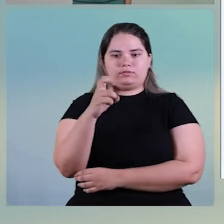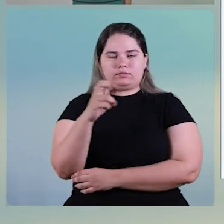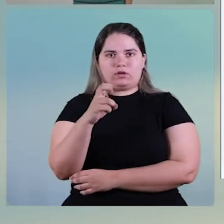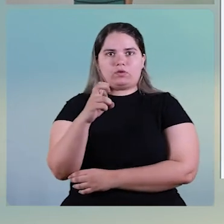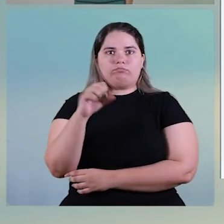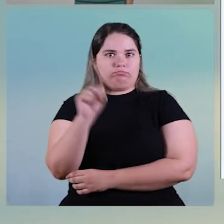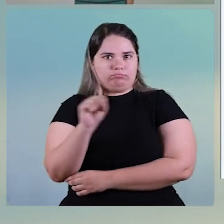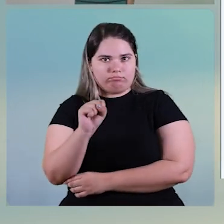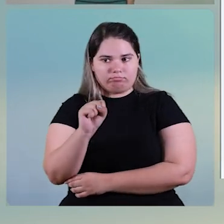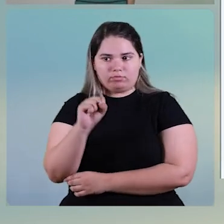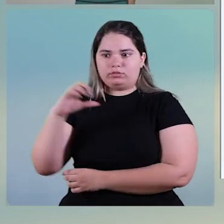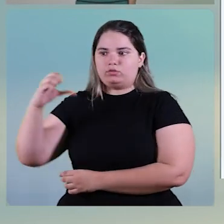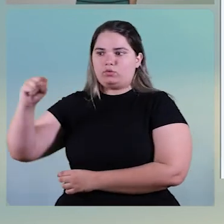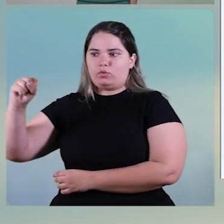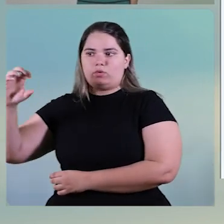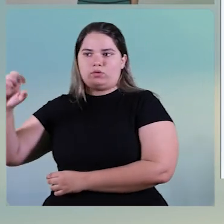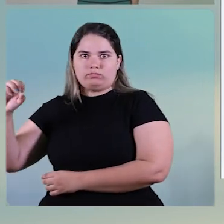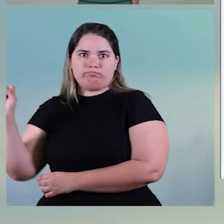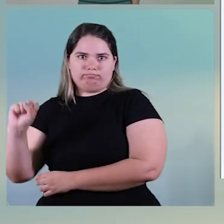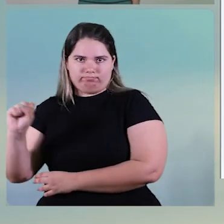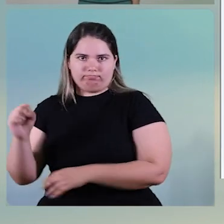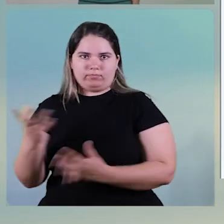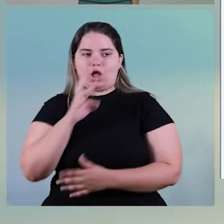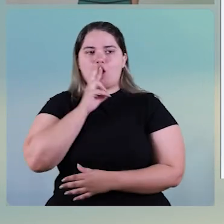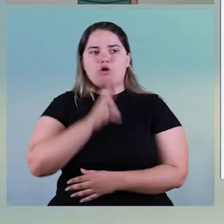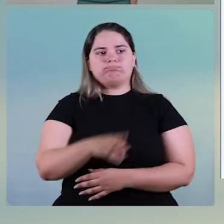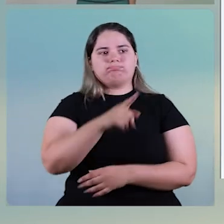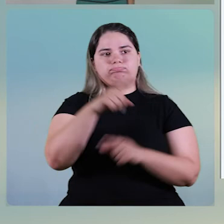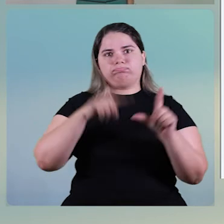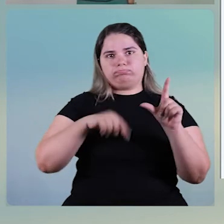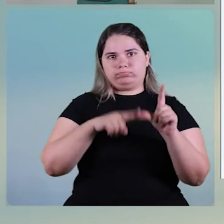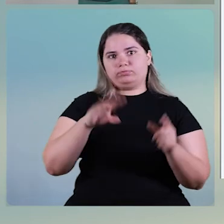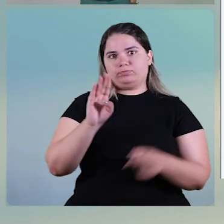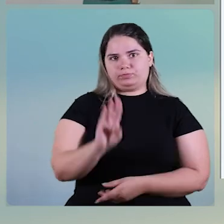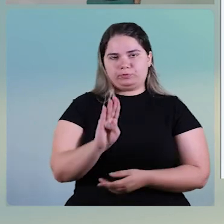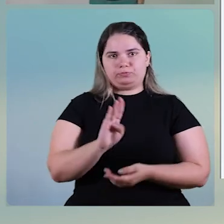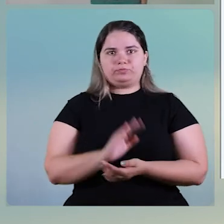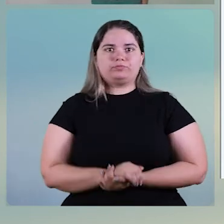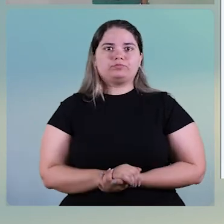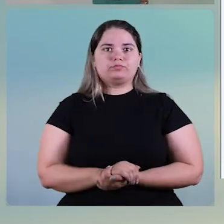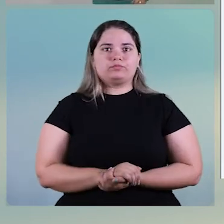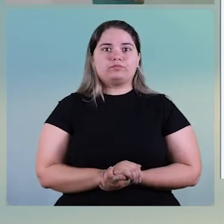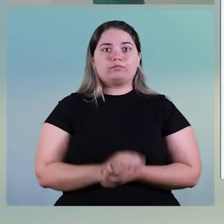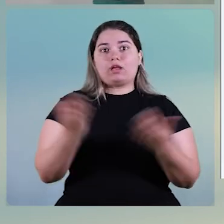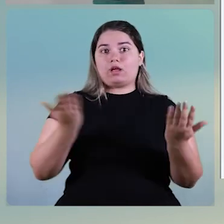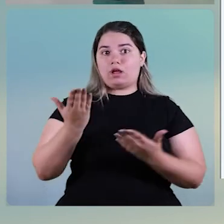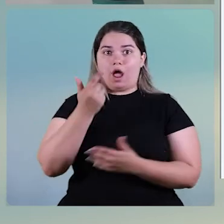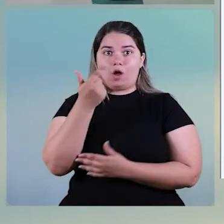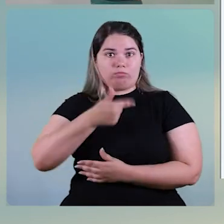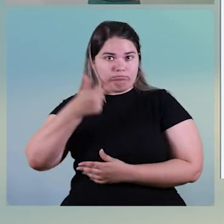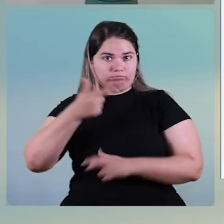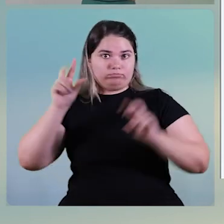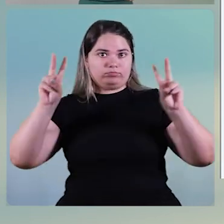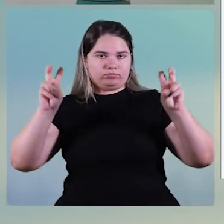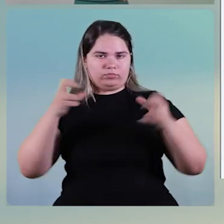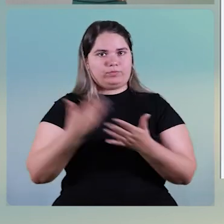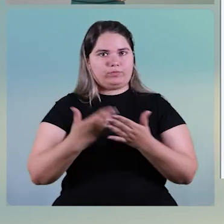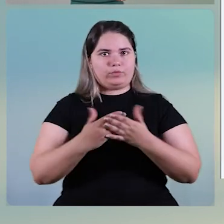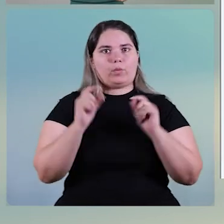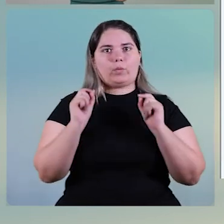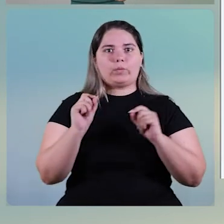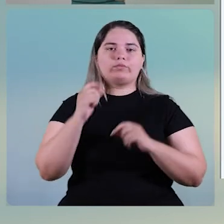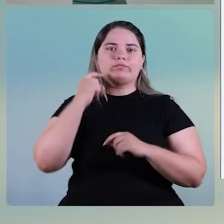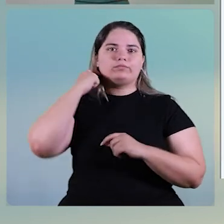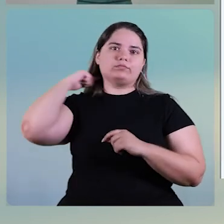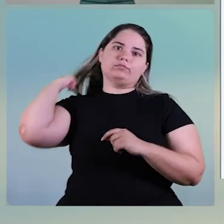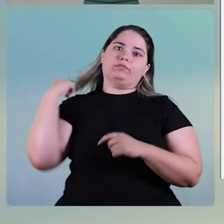80 segundos, que corresponde à alternativa D de dado. Vamos agora para o segundo tema da nossa